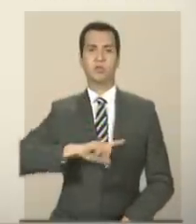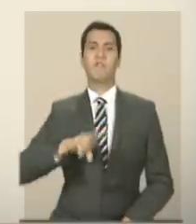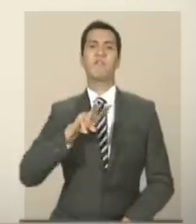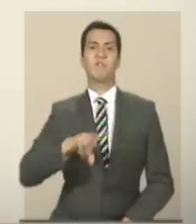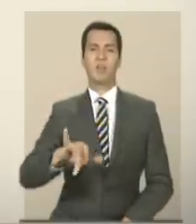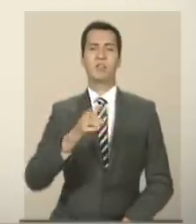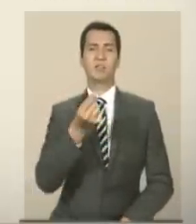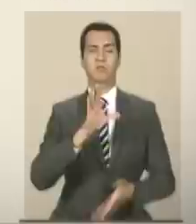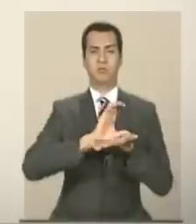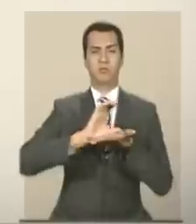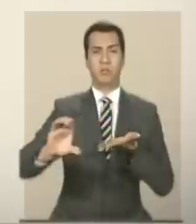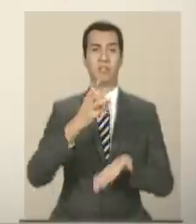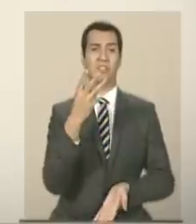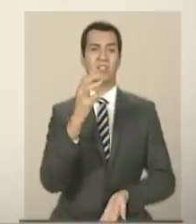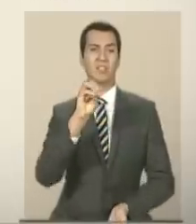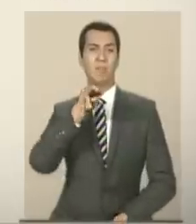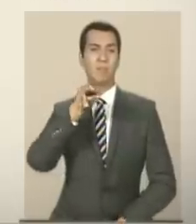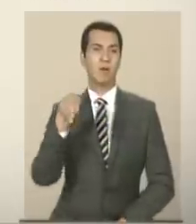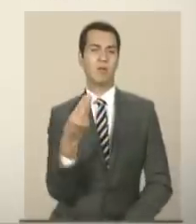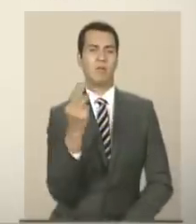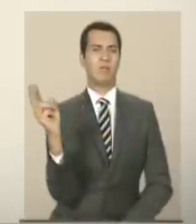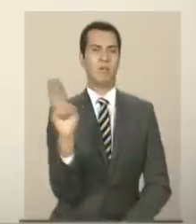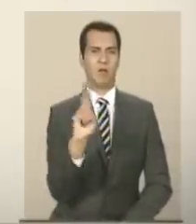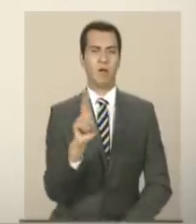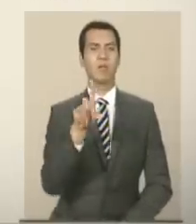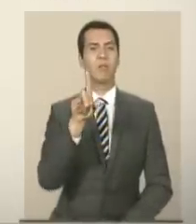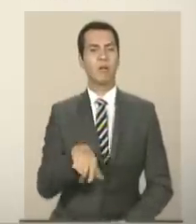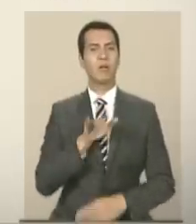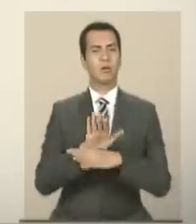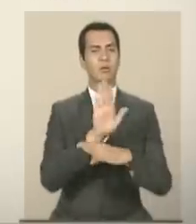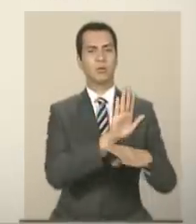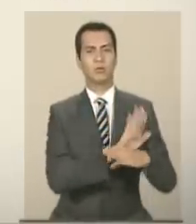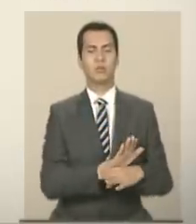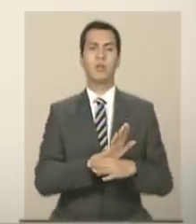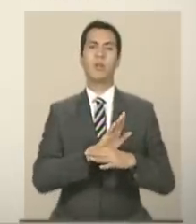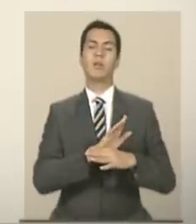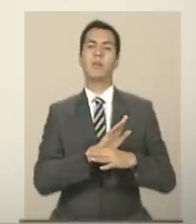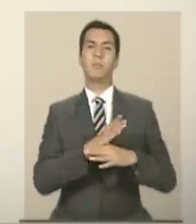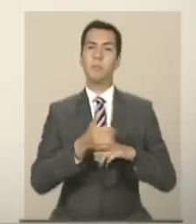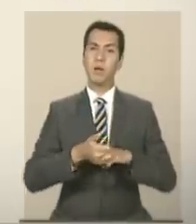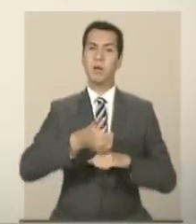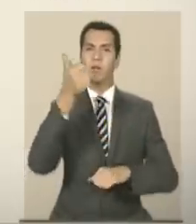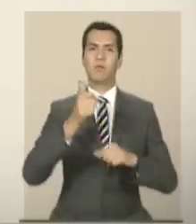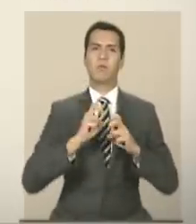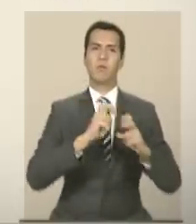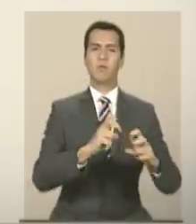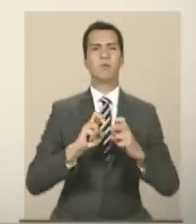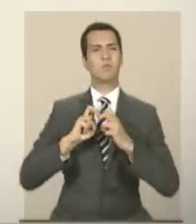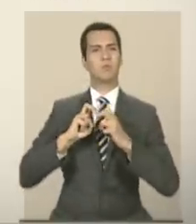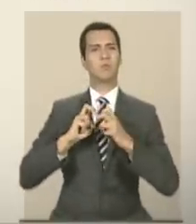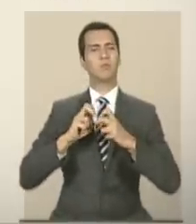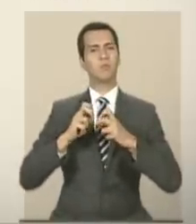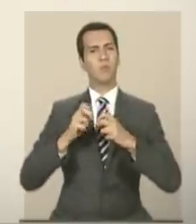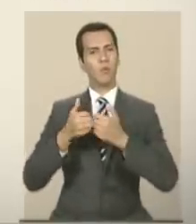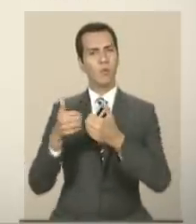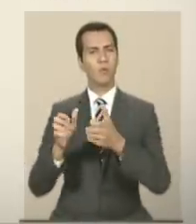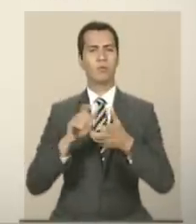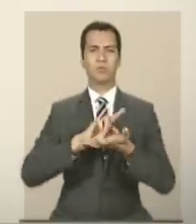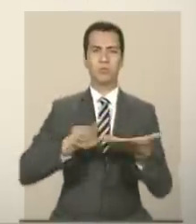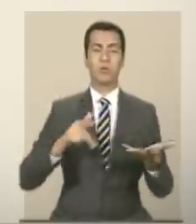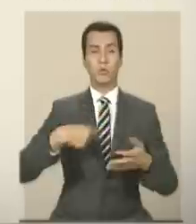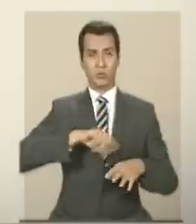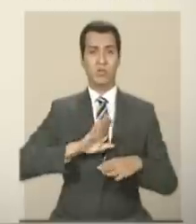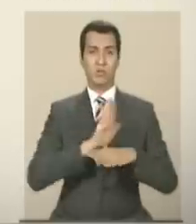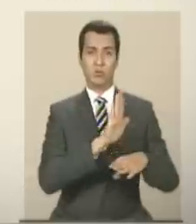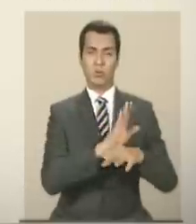obras de mobilidade urbana para melhorar o transporte coletivo por todo o país. Vamos ajudar a construir